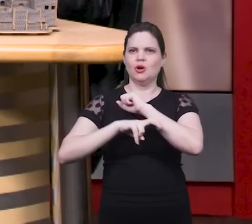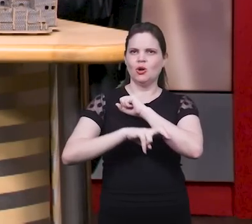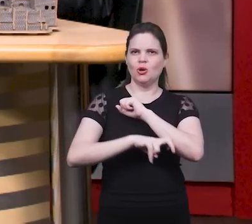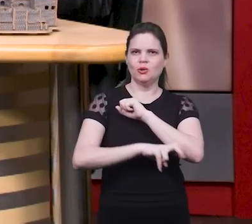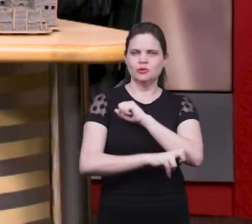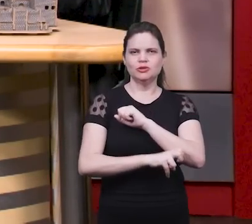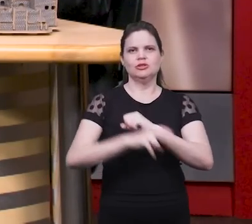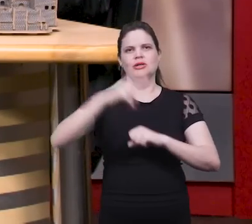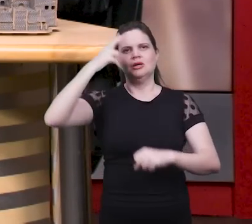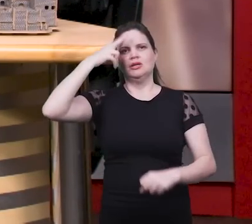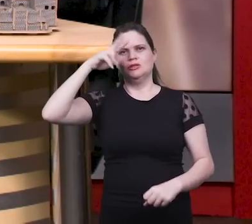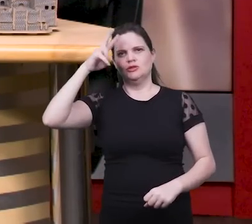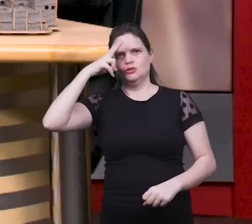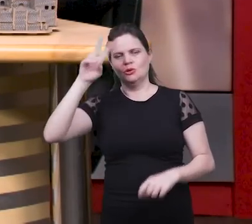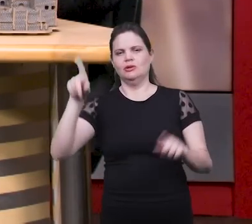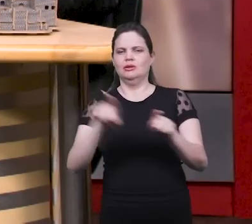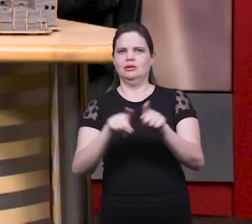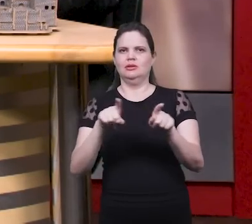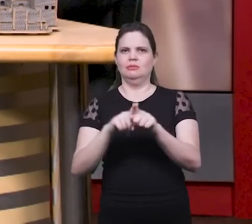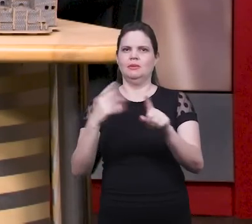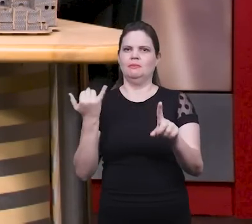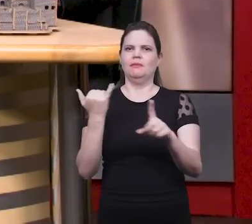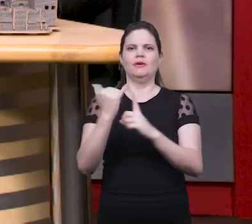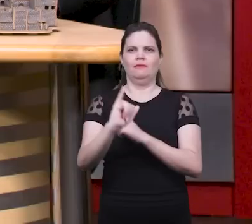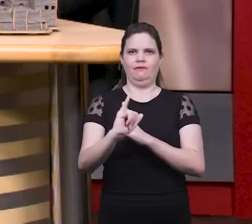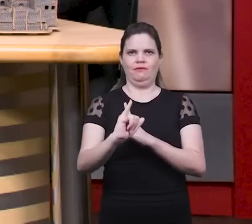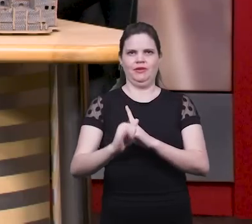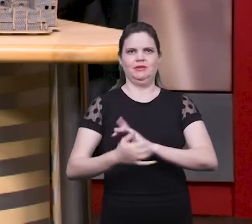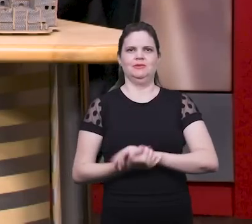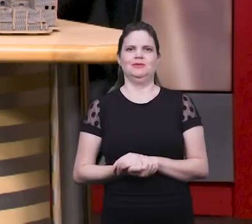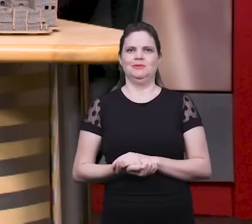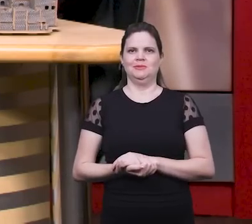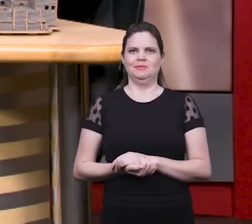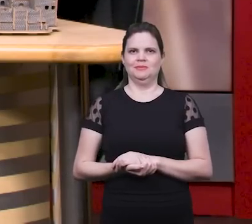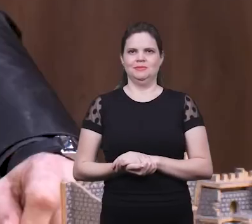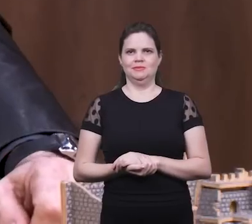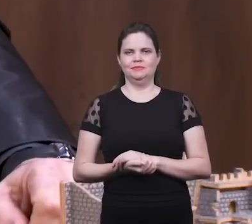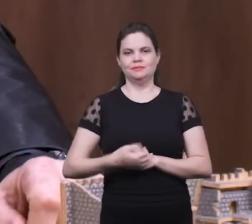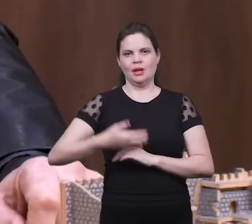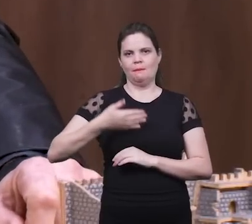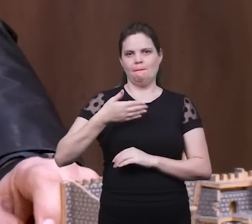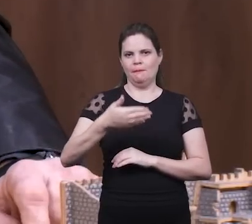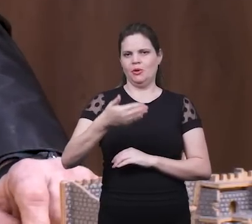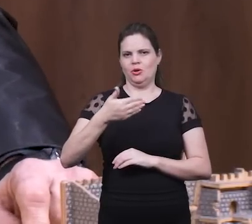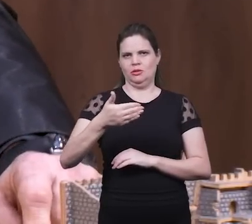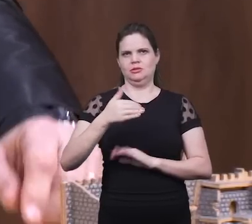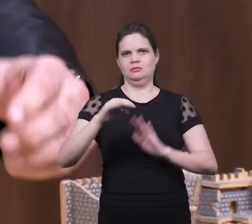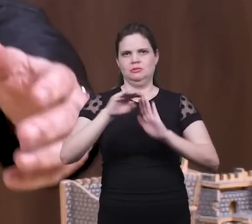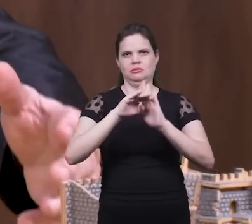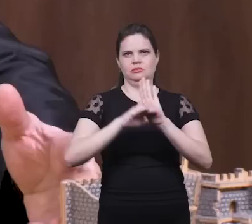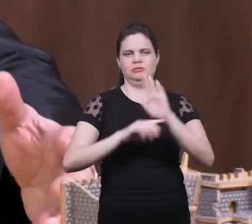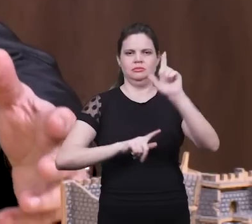Arqueologia, histórico e o profético. Próximo programa vai ser